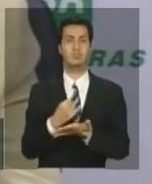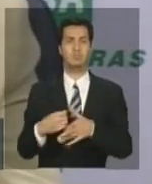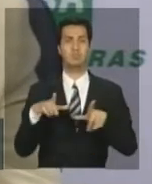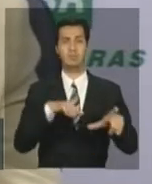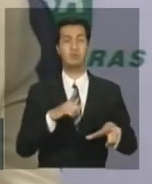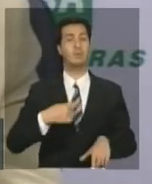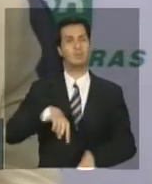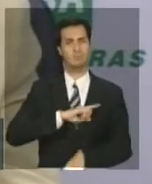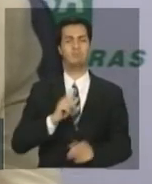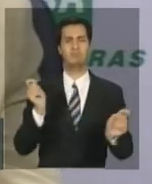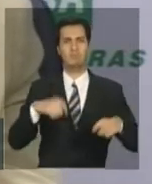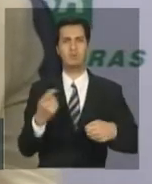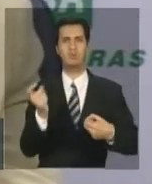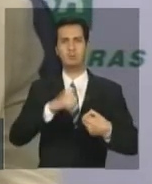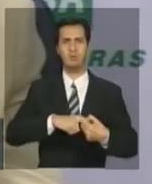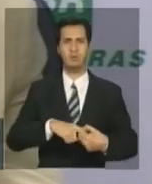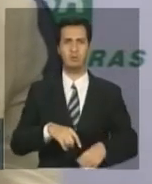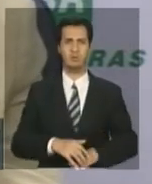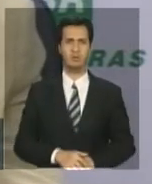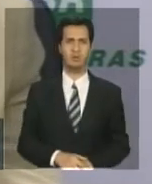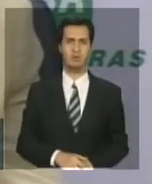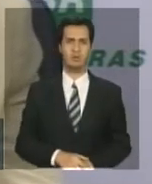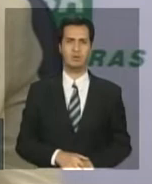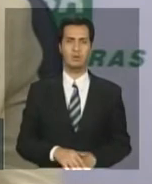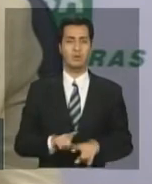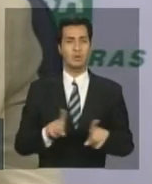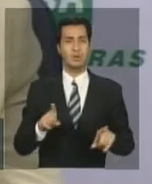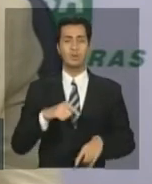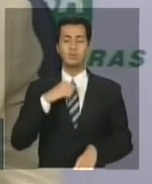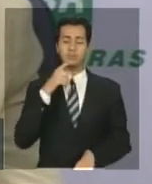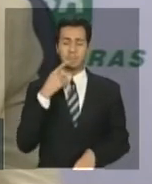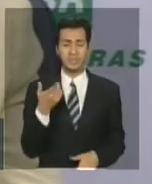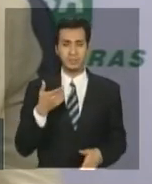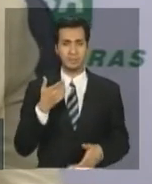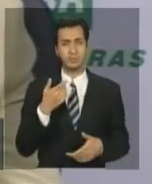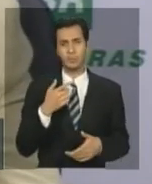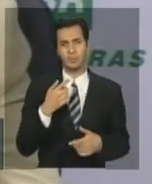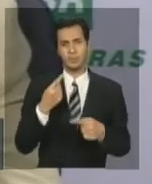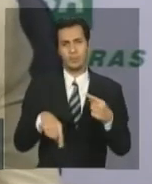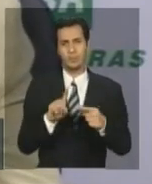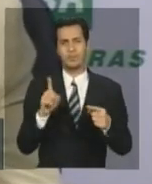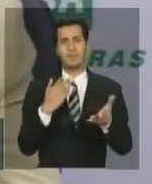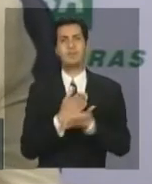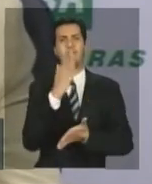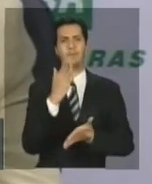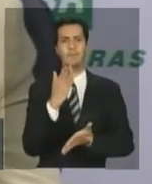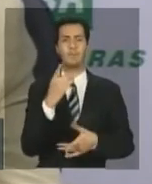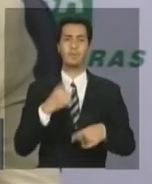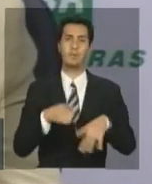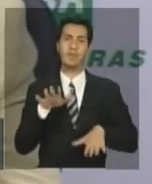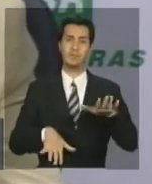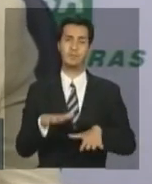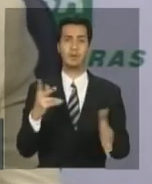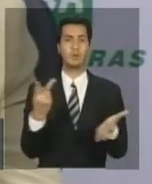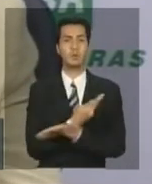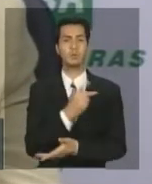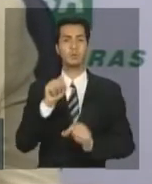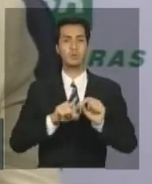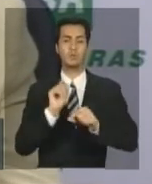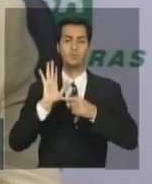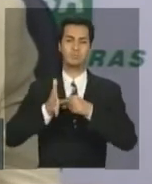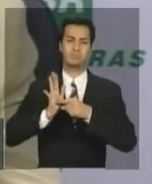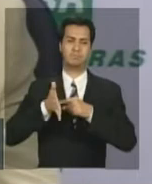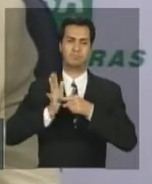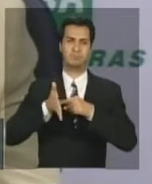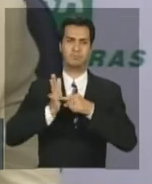participar. Agora, participar não significa ganhar, né? Porque tem... Hoje em dia, com eólica, realmente o preço está